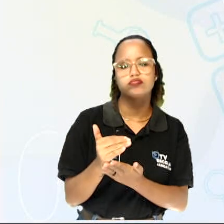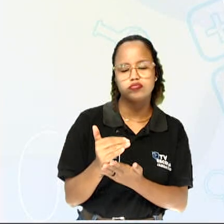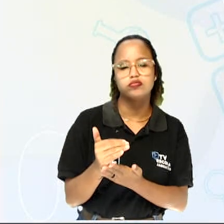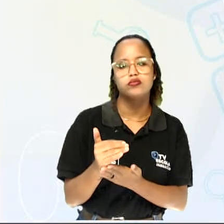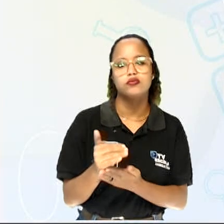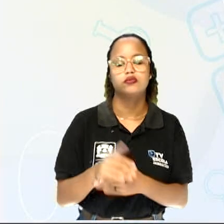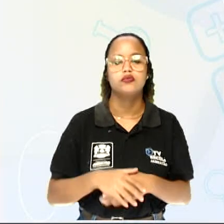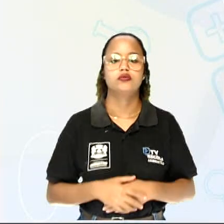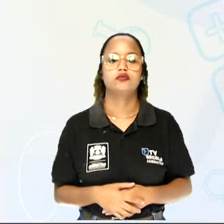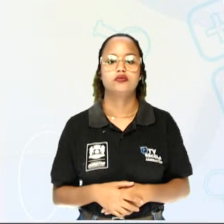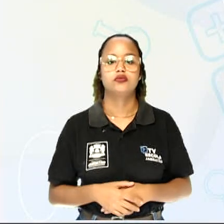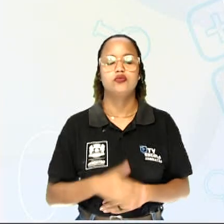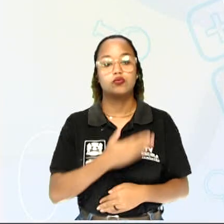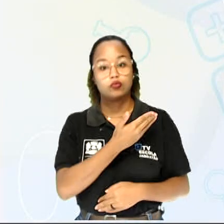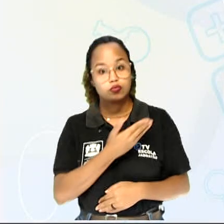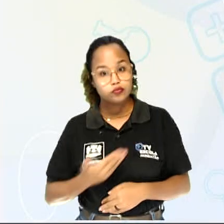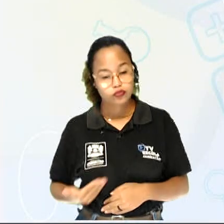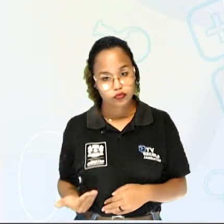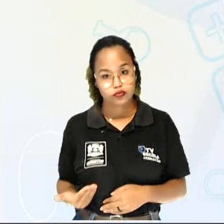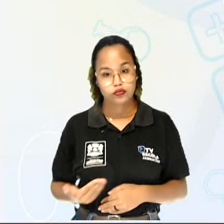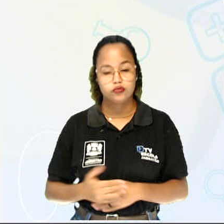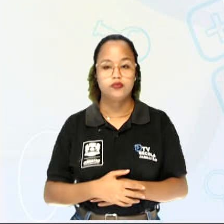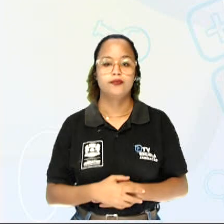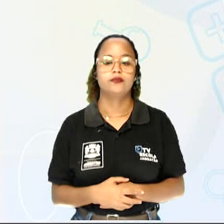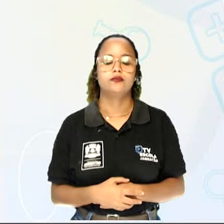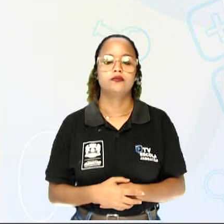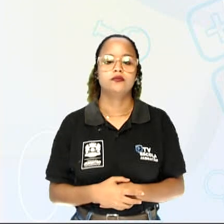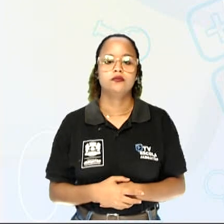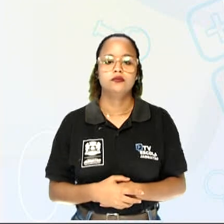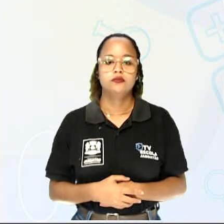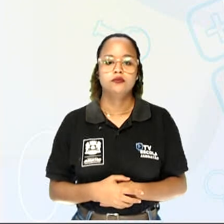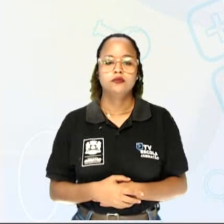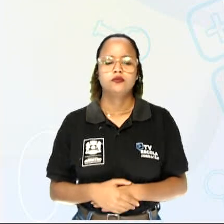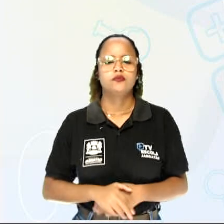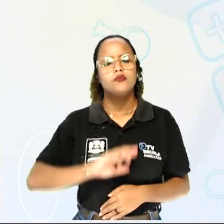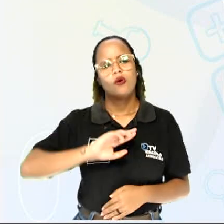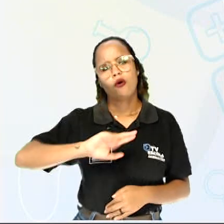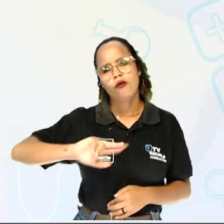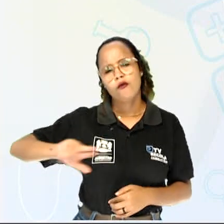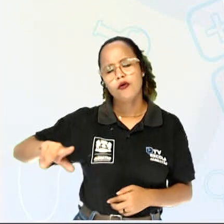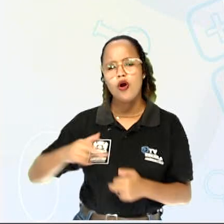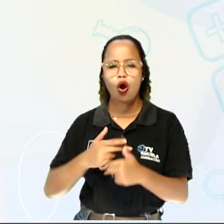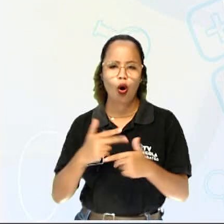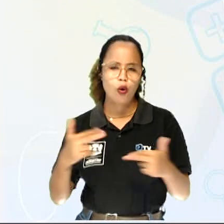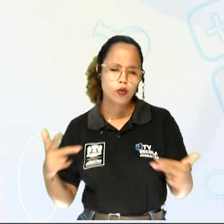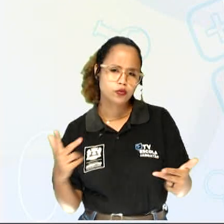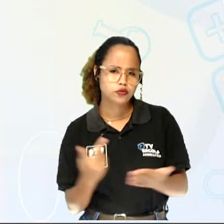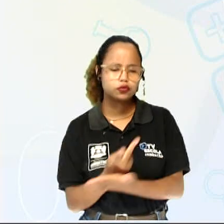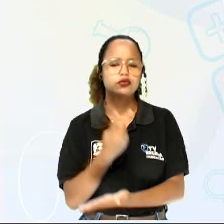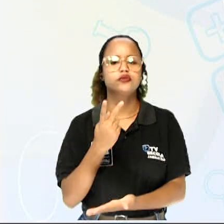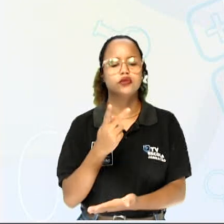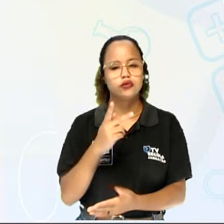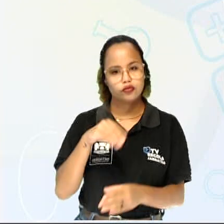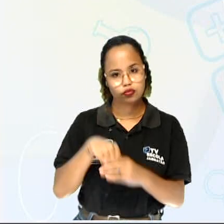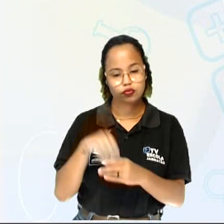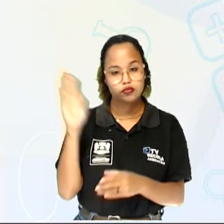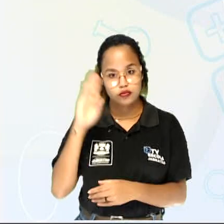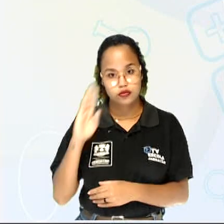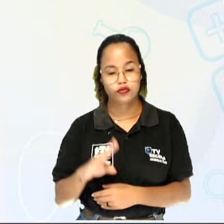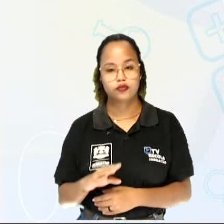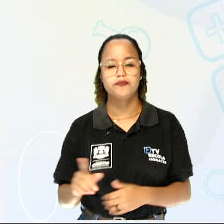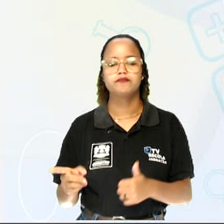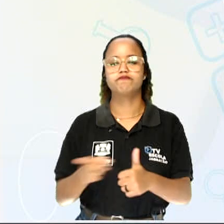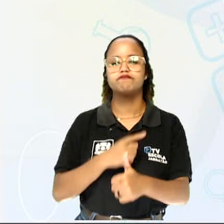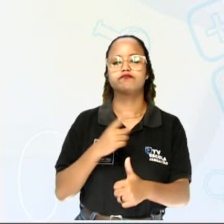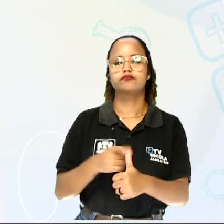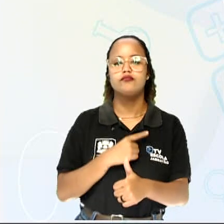do momento republicano, né, esse período provisório, várias providências foram tomadas no Brasil. Primeiro ponto,